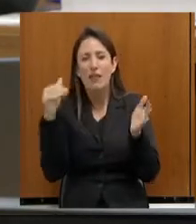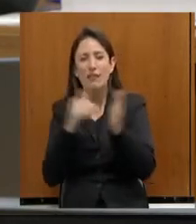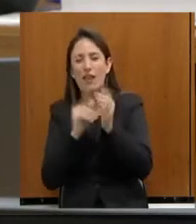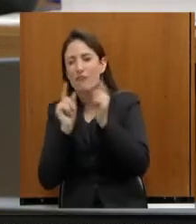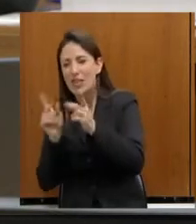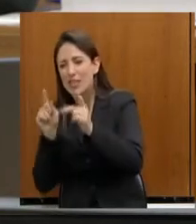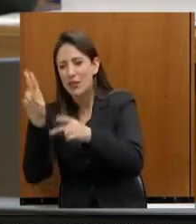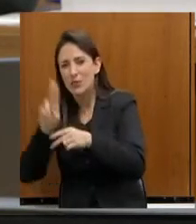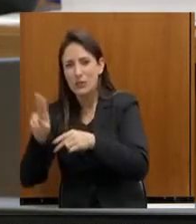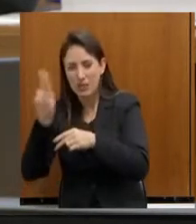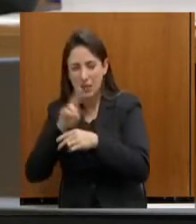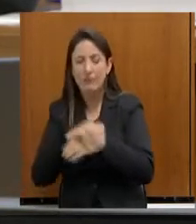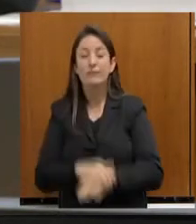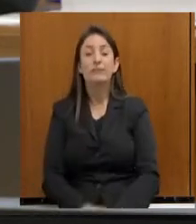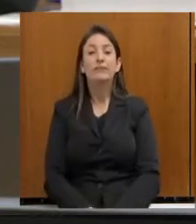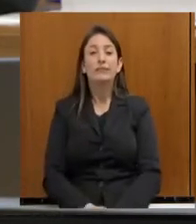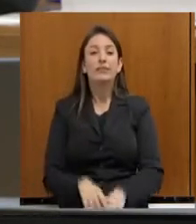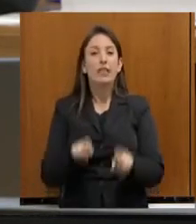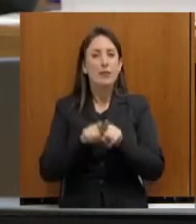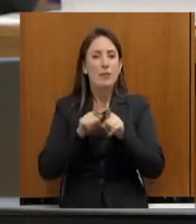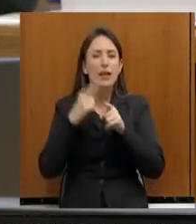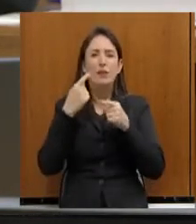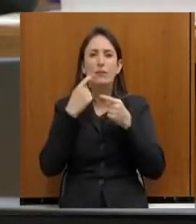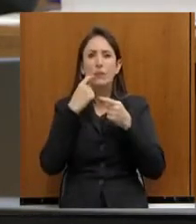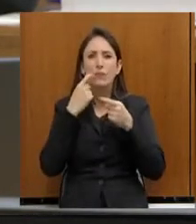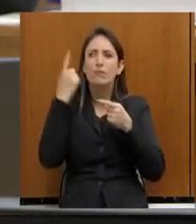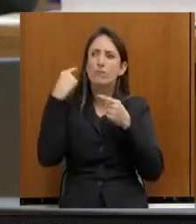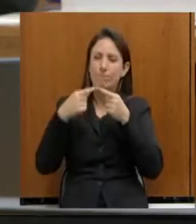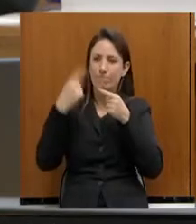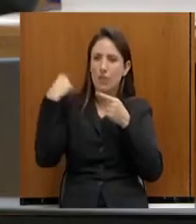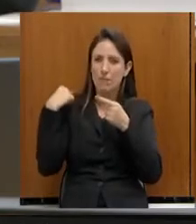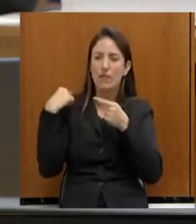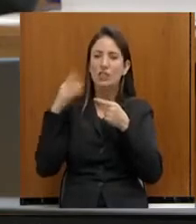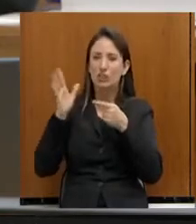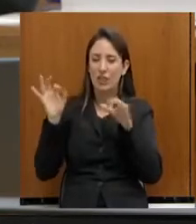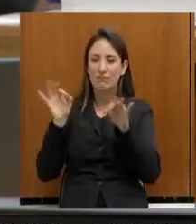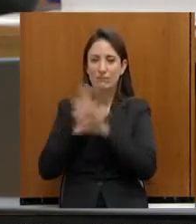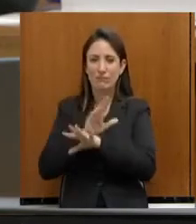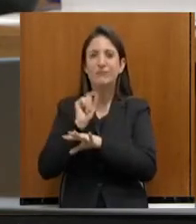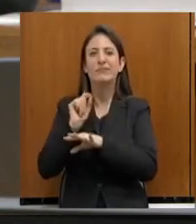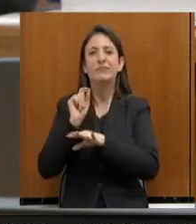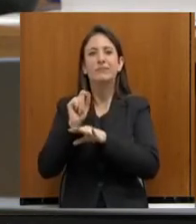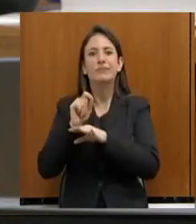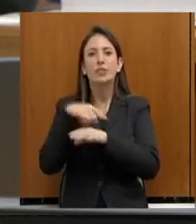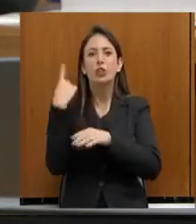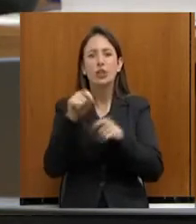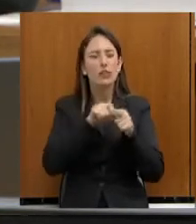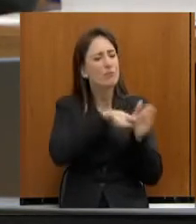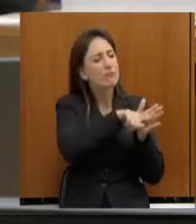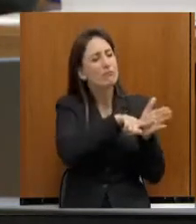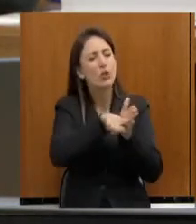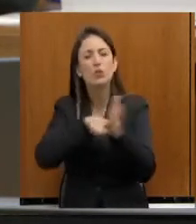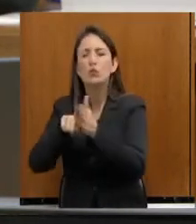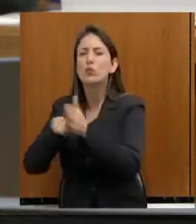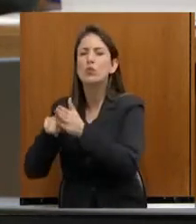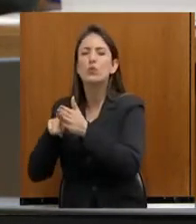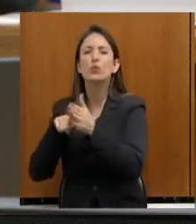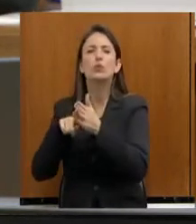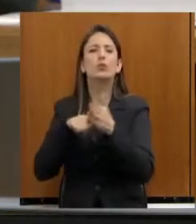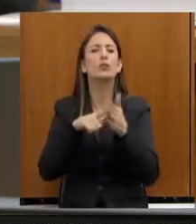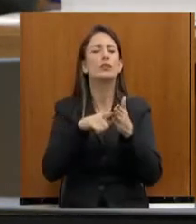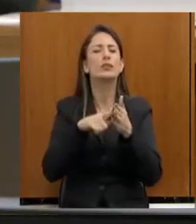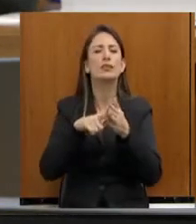disso finalizamos agora uma semana uma consulta pública do plano de combate ao desmatamento